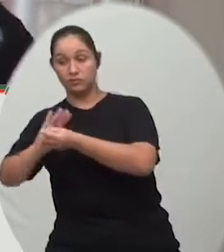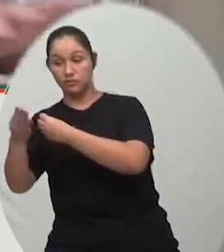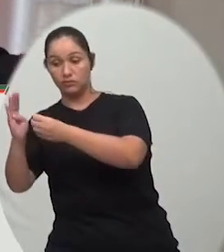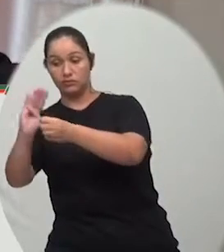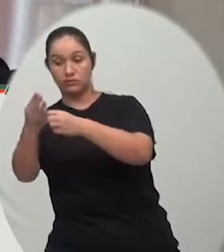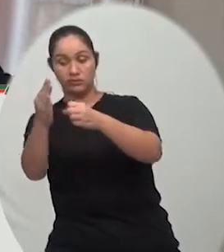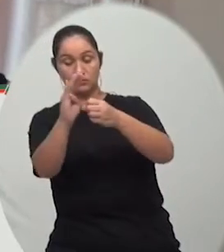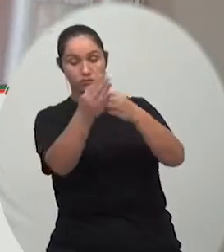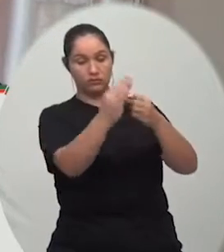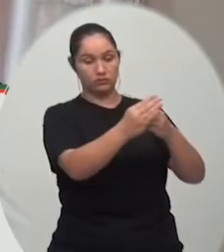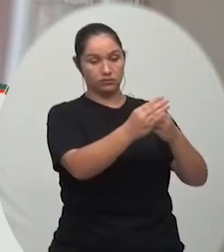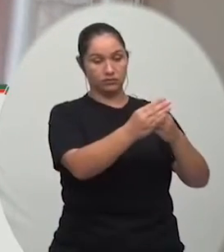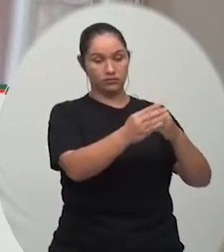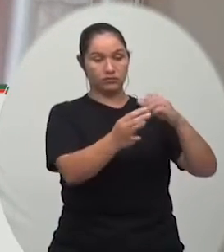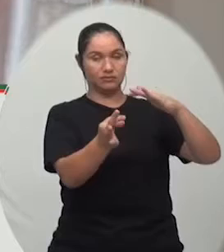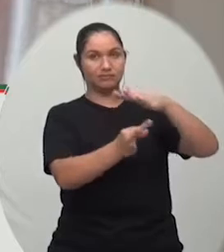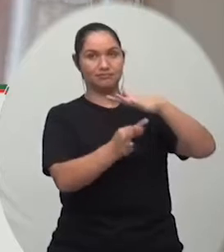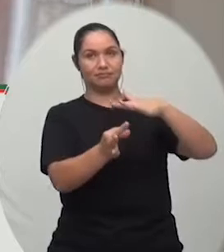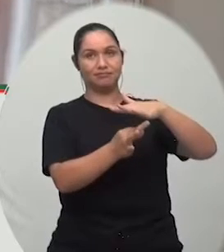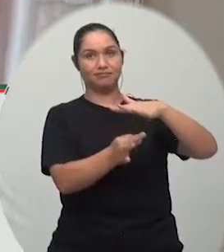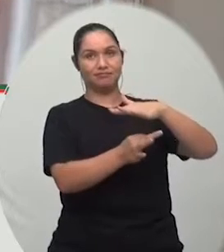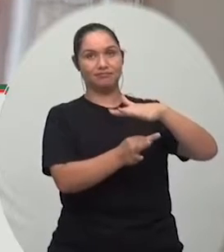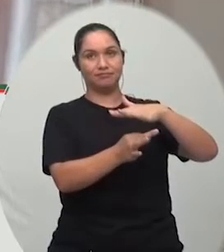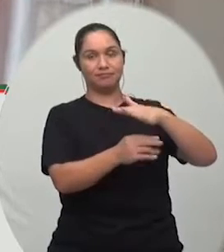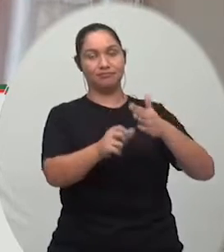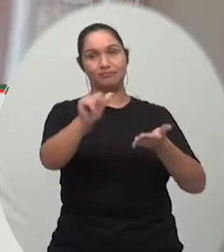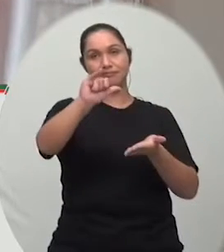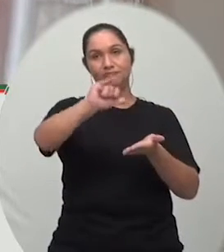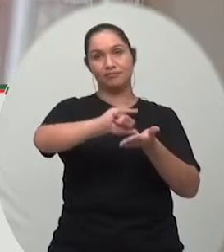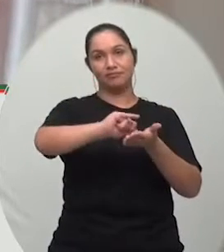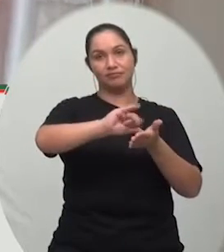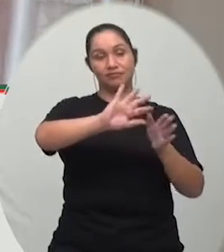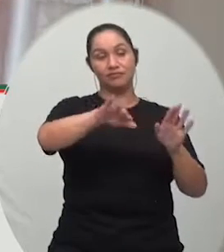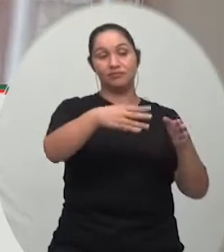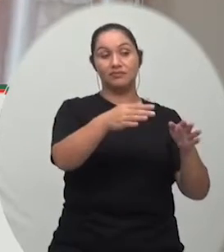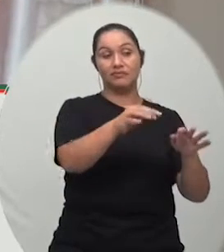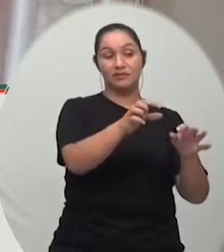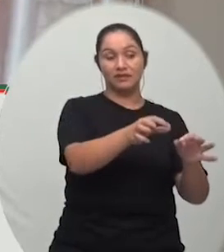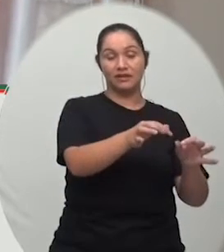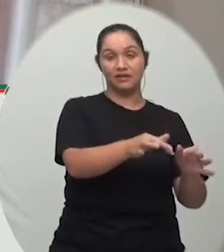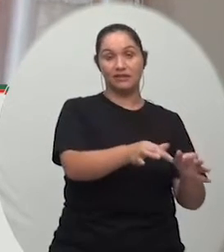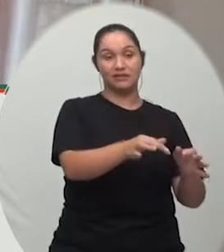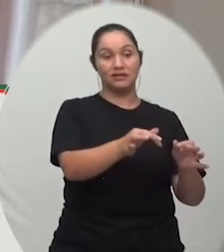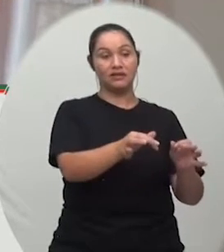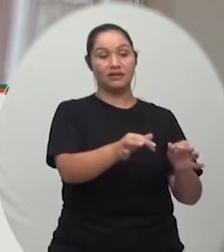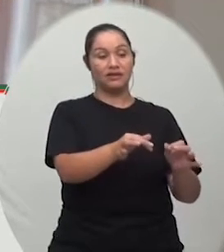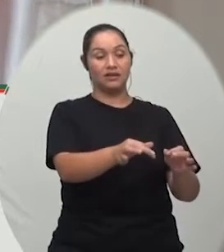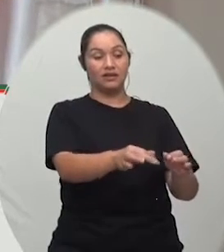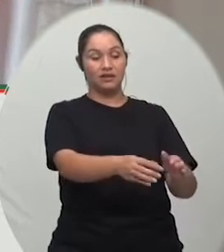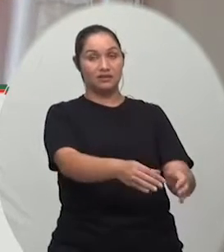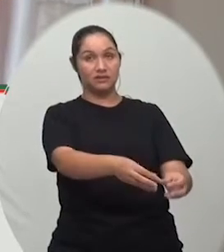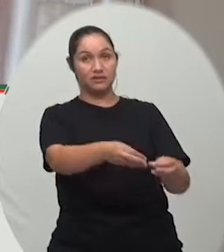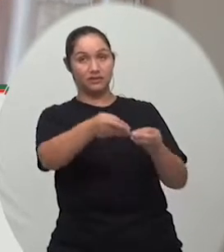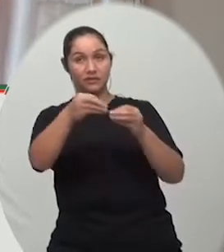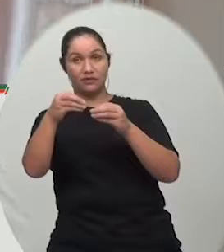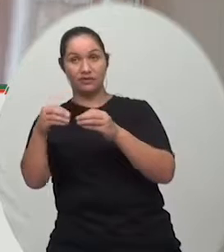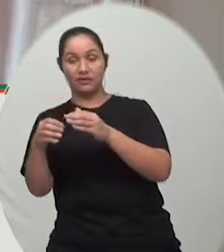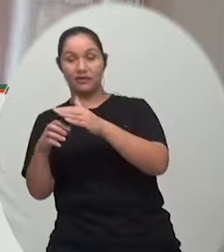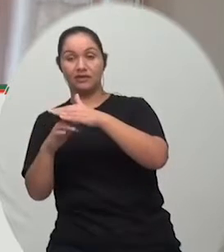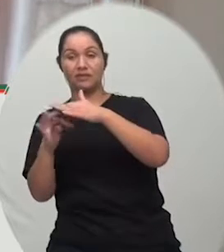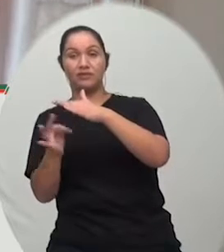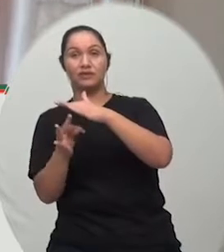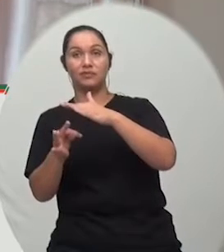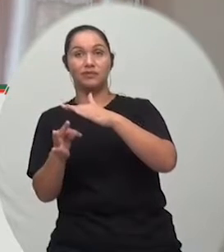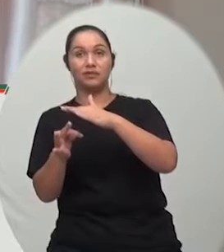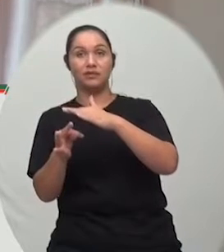central vai para a Cionesc, né? Esse é o horário de pico forte que tem muitos alunos que usam, né? Então, está suportando, não está